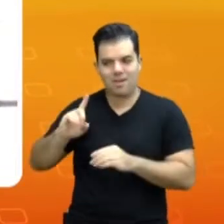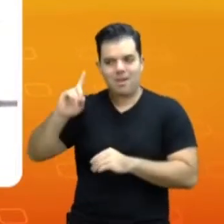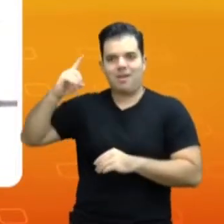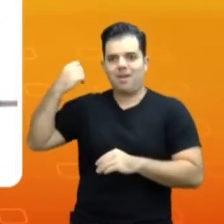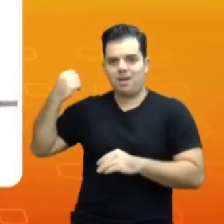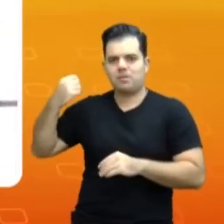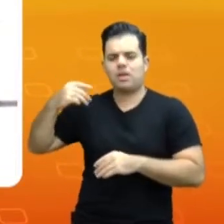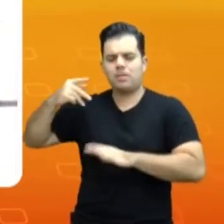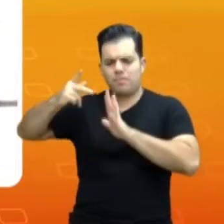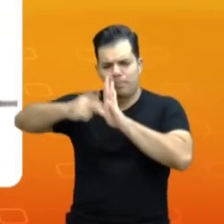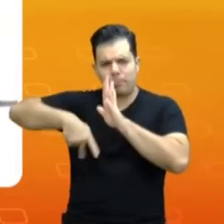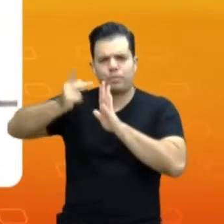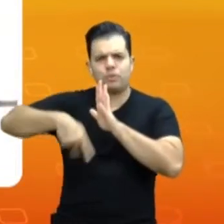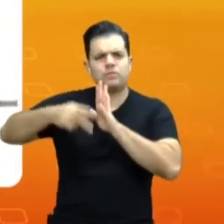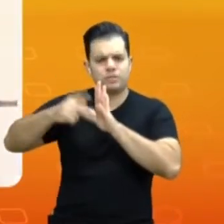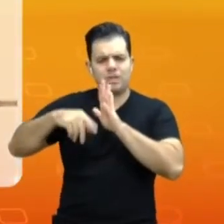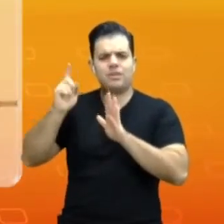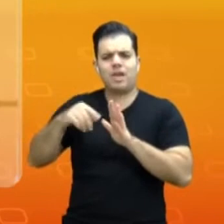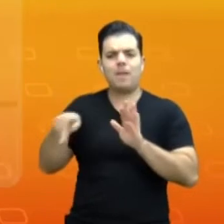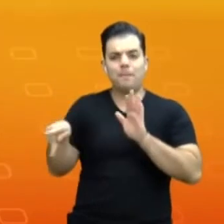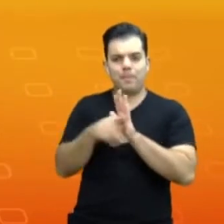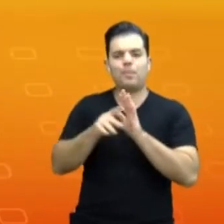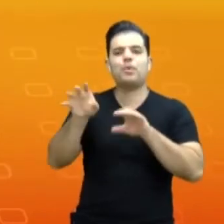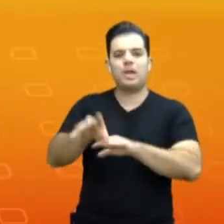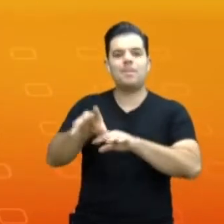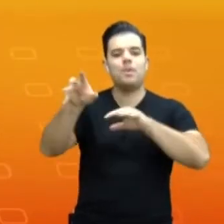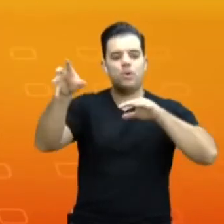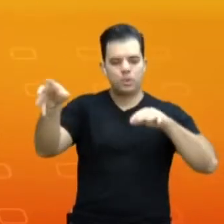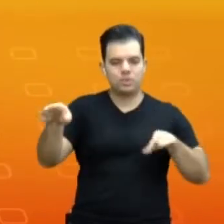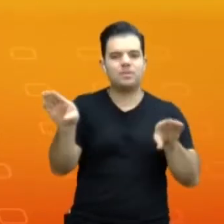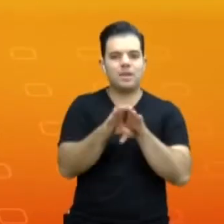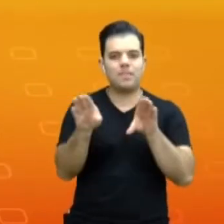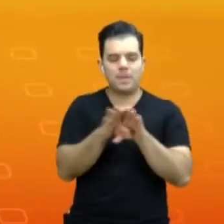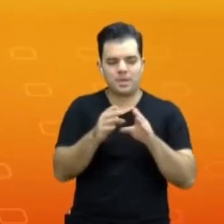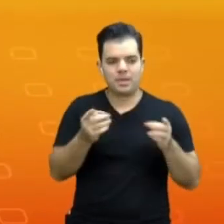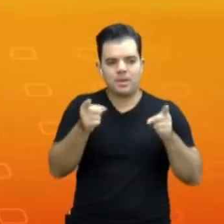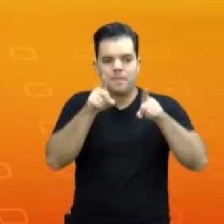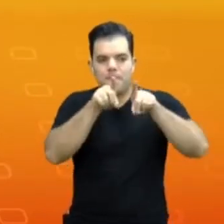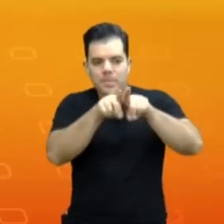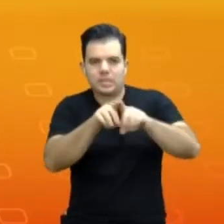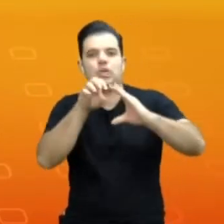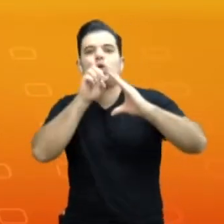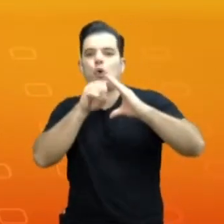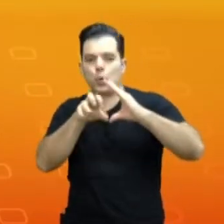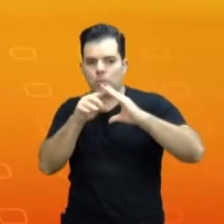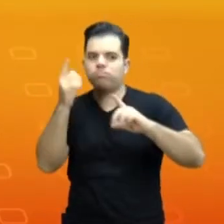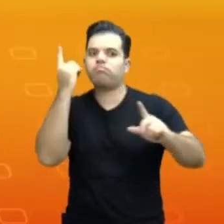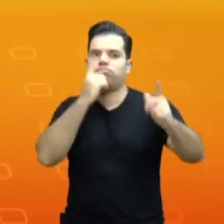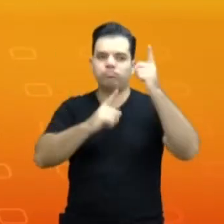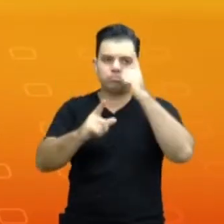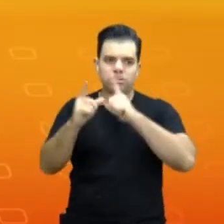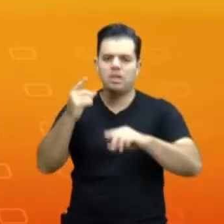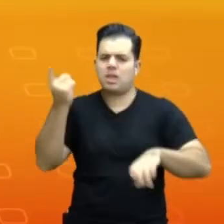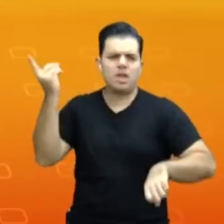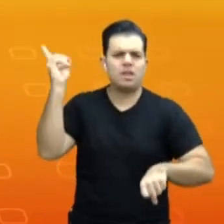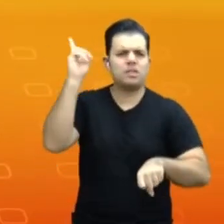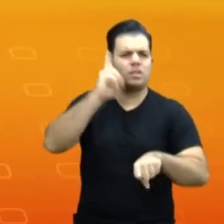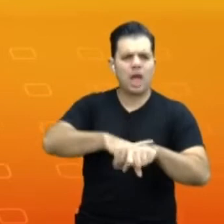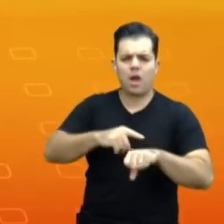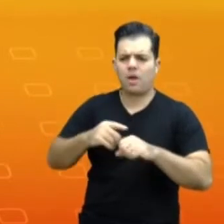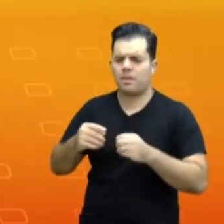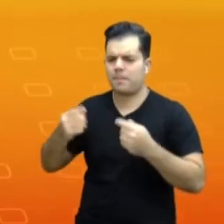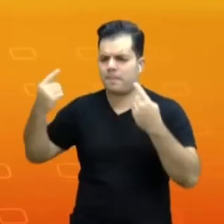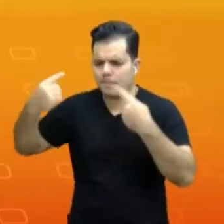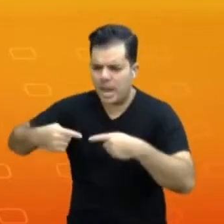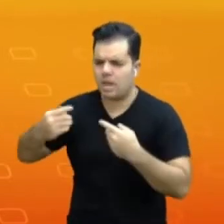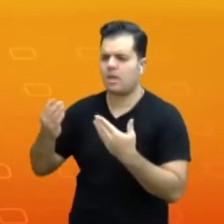tinha perspectiva de efetuar ele remoto, e a parceria da Globo propiciou isso. Então, logo de cara, a gente conseguiu conversar a respeito de